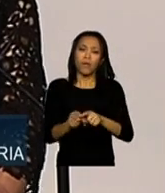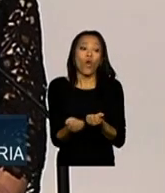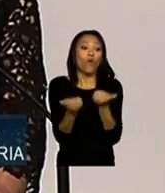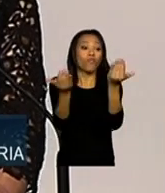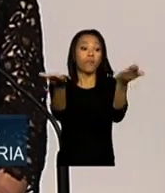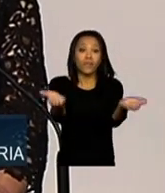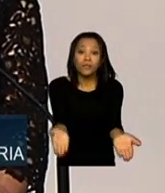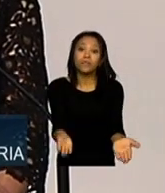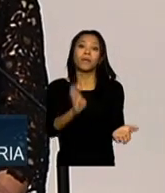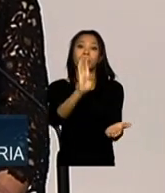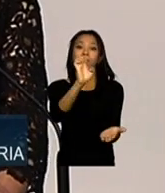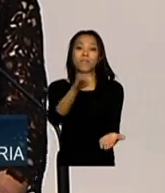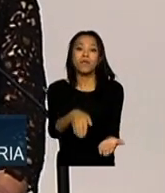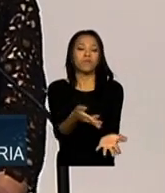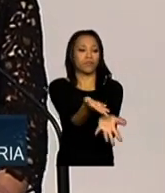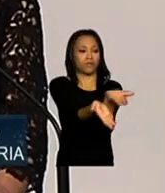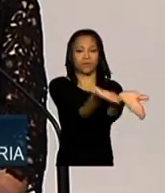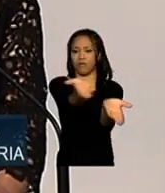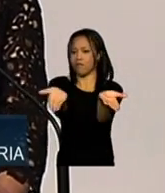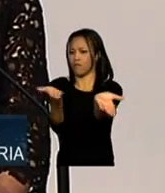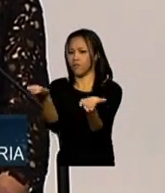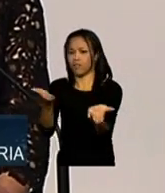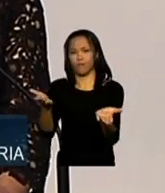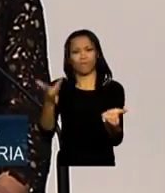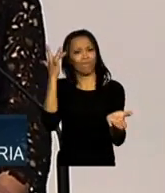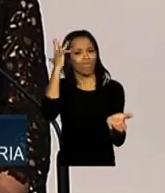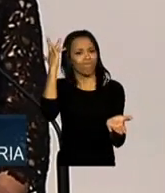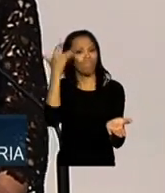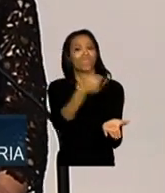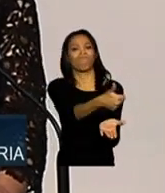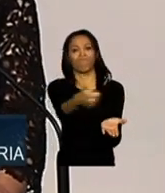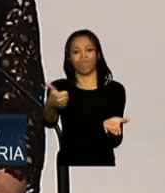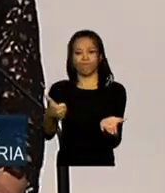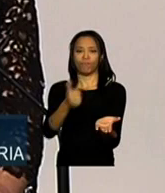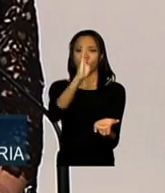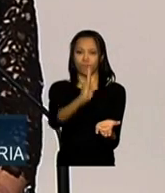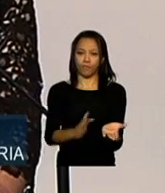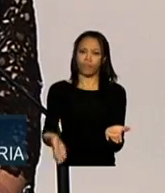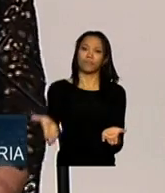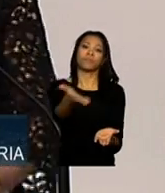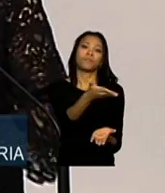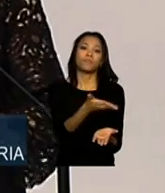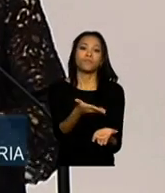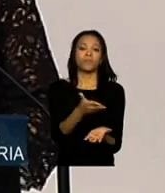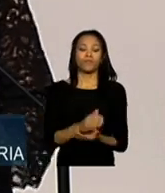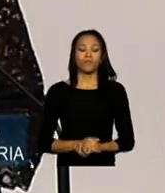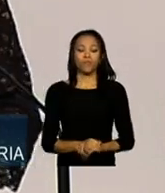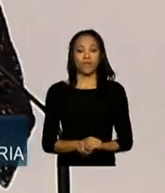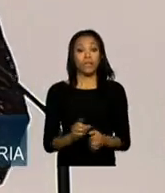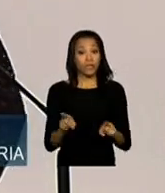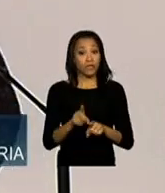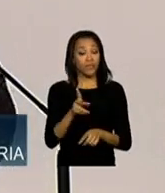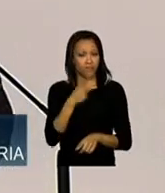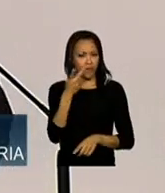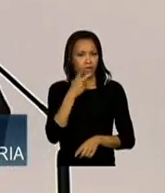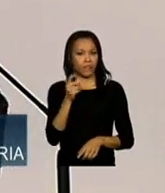serviços mais adequados e mais eficientes ao país. Ao falar em